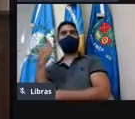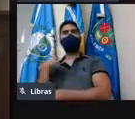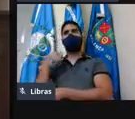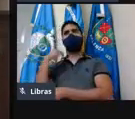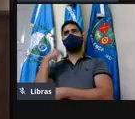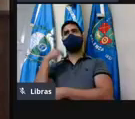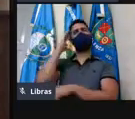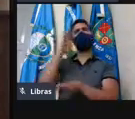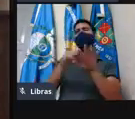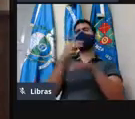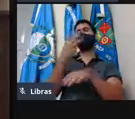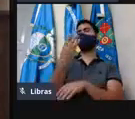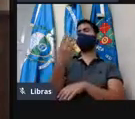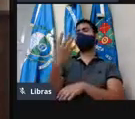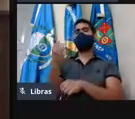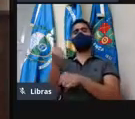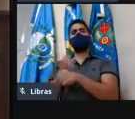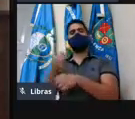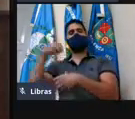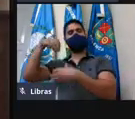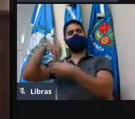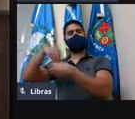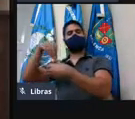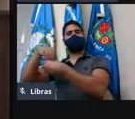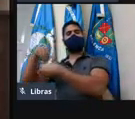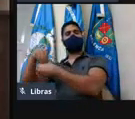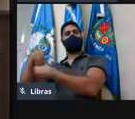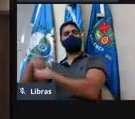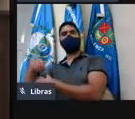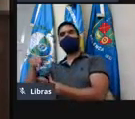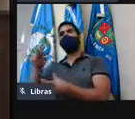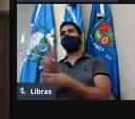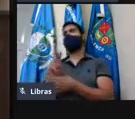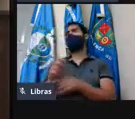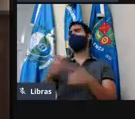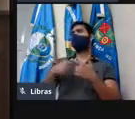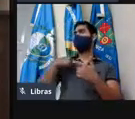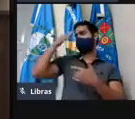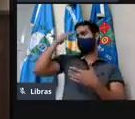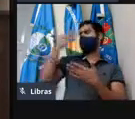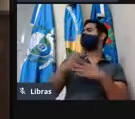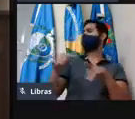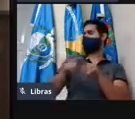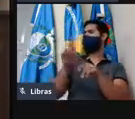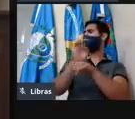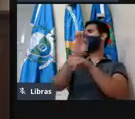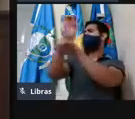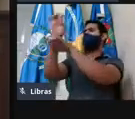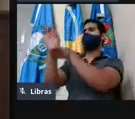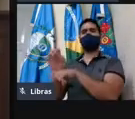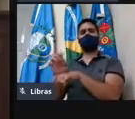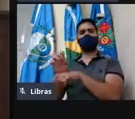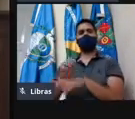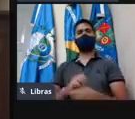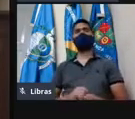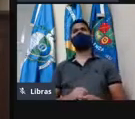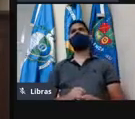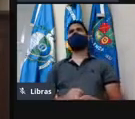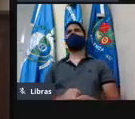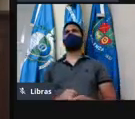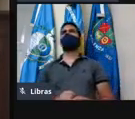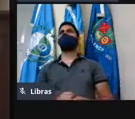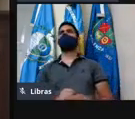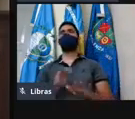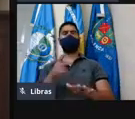estão 3, 4 anos plantando na nossa cidade. Não só na nossa cidade, que eu acredito que é no estado todinho. Mas vou falar da